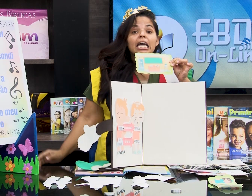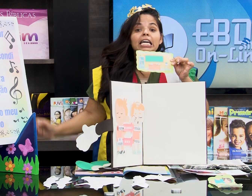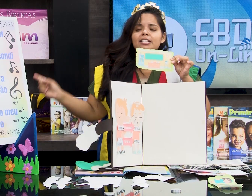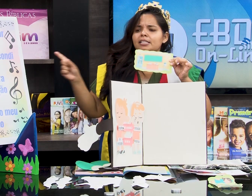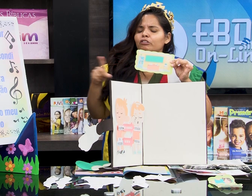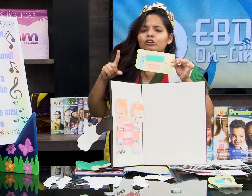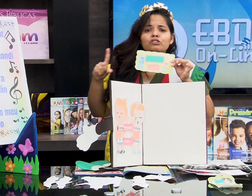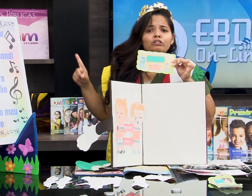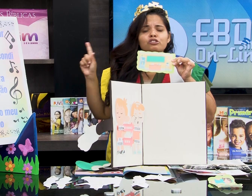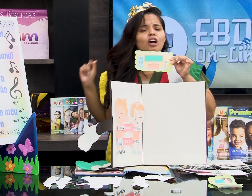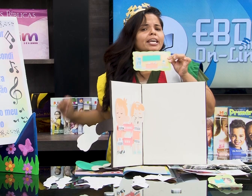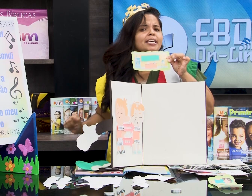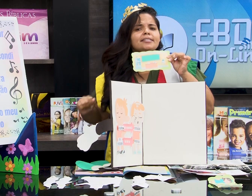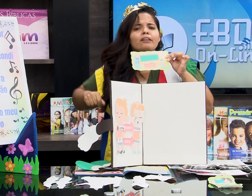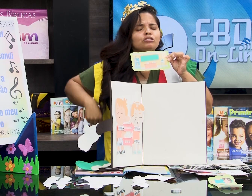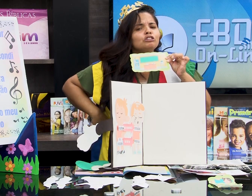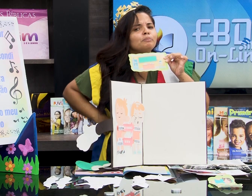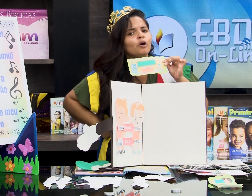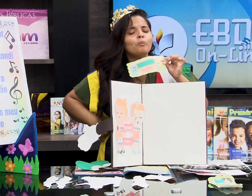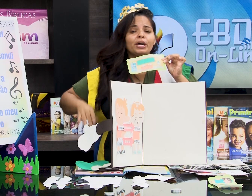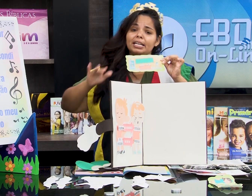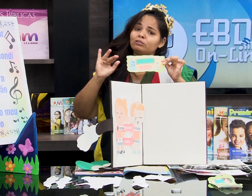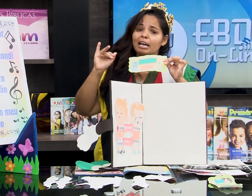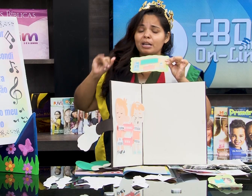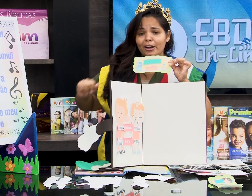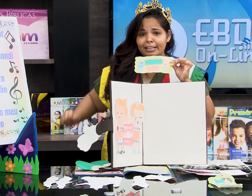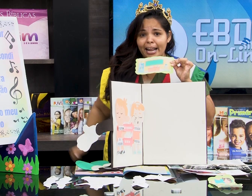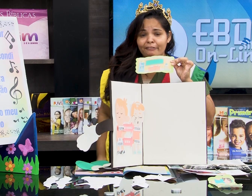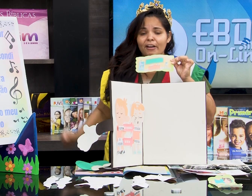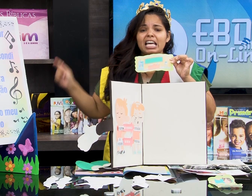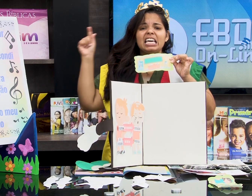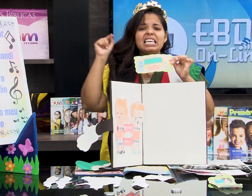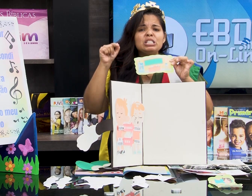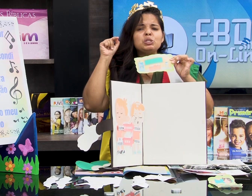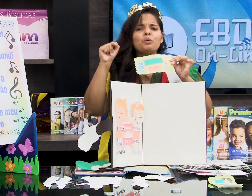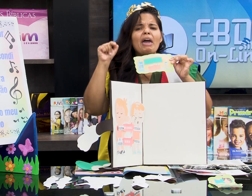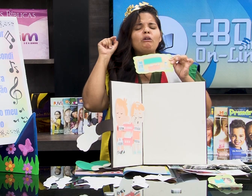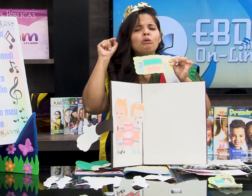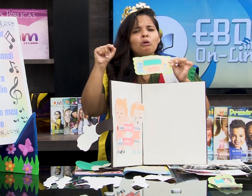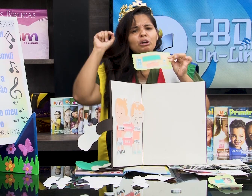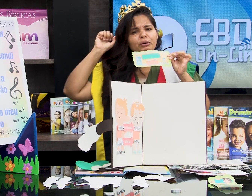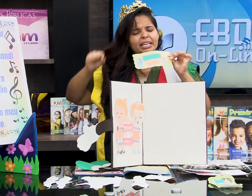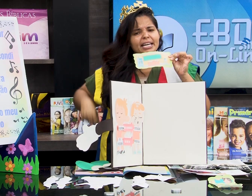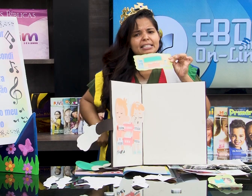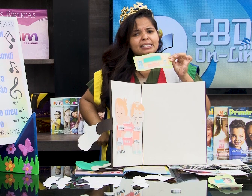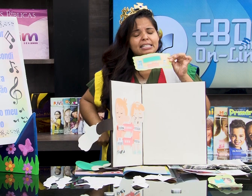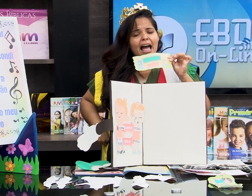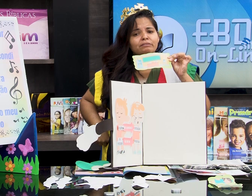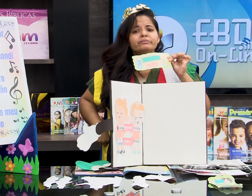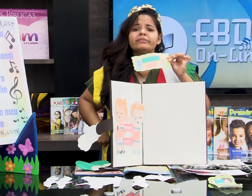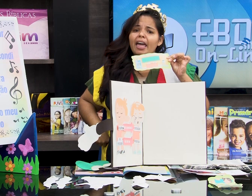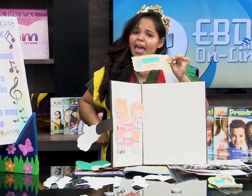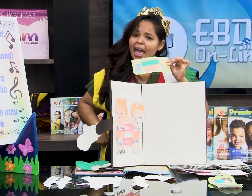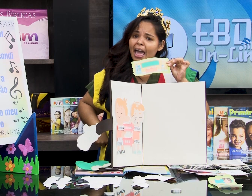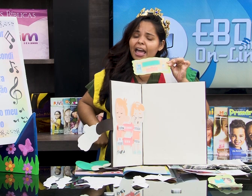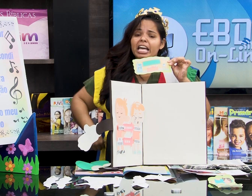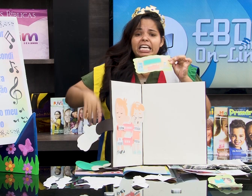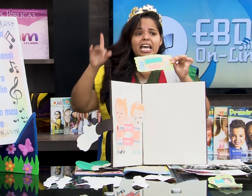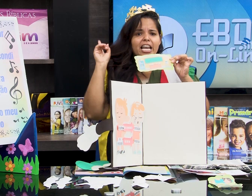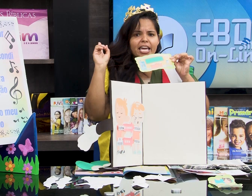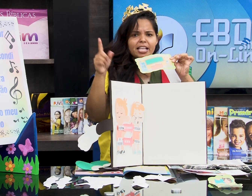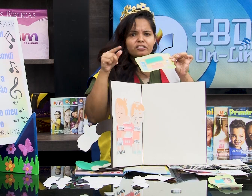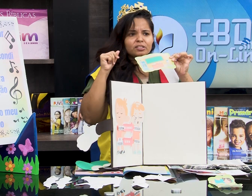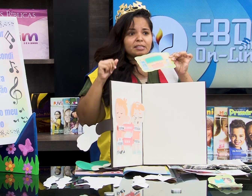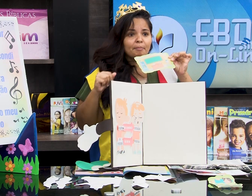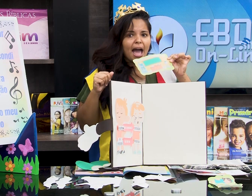turma e dizendo que os outros coleguinhas eram tudo burro porque não terminaram a tarefa. Isso é orgulho, criança. É,